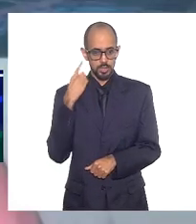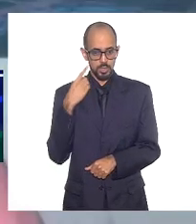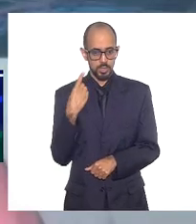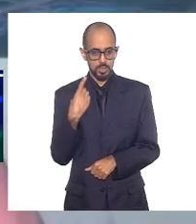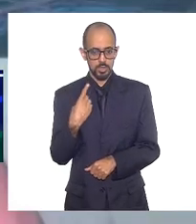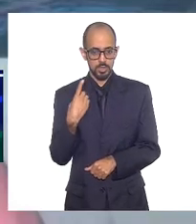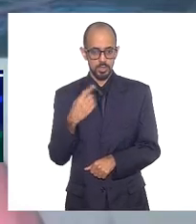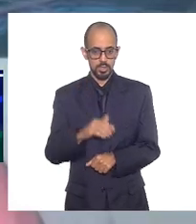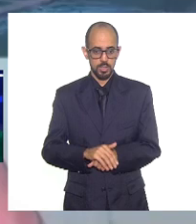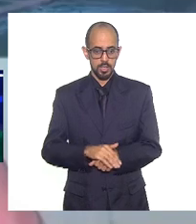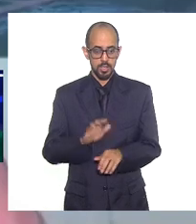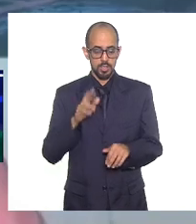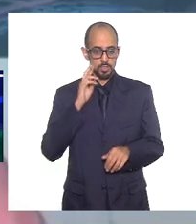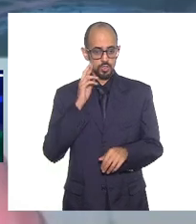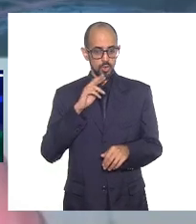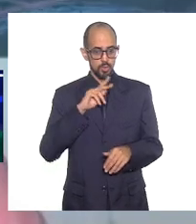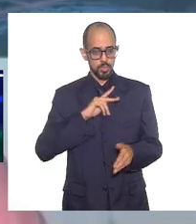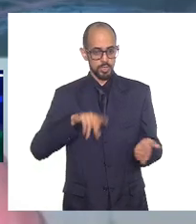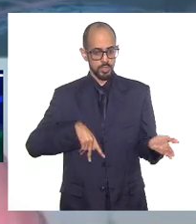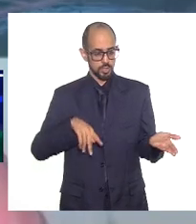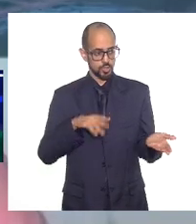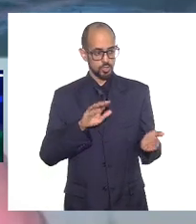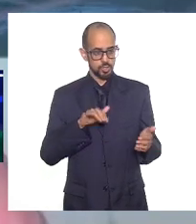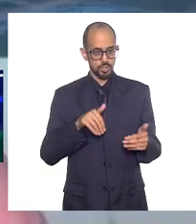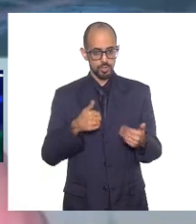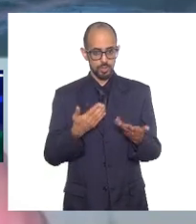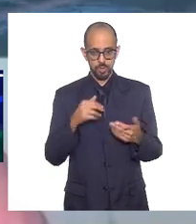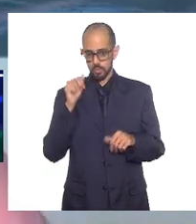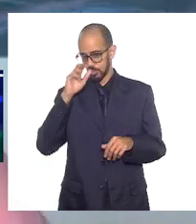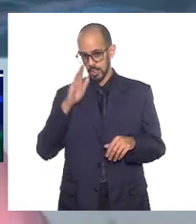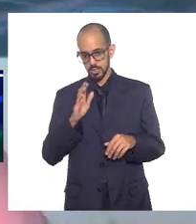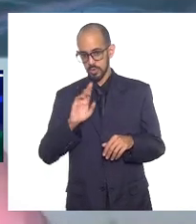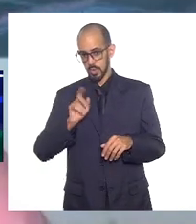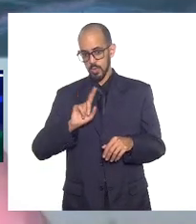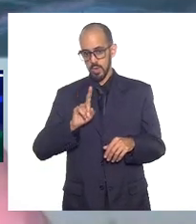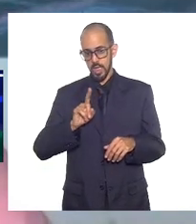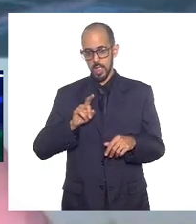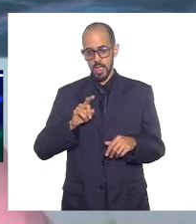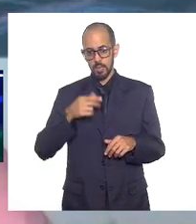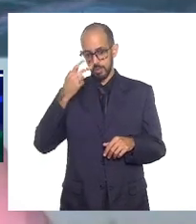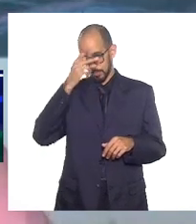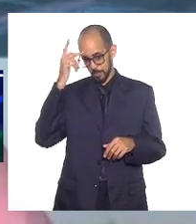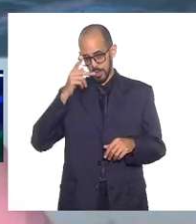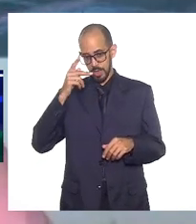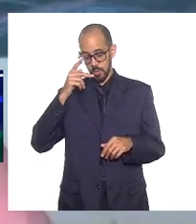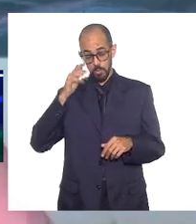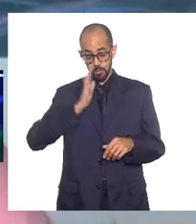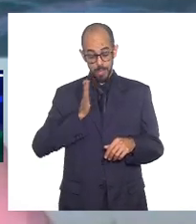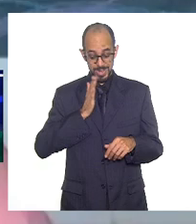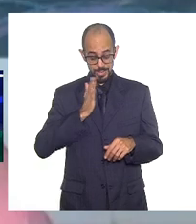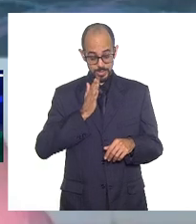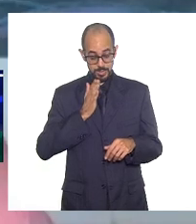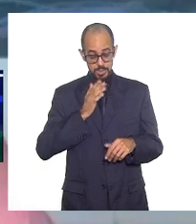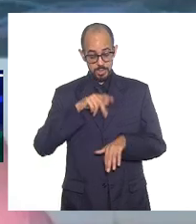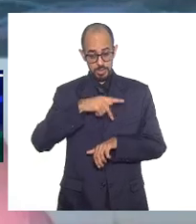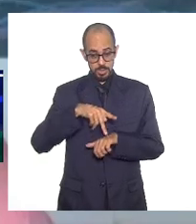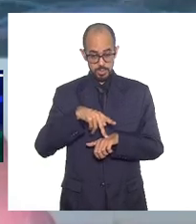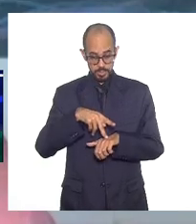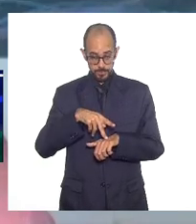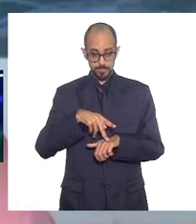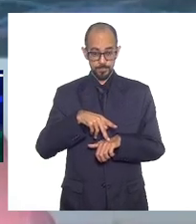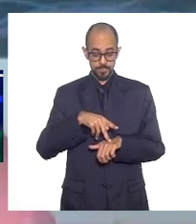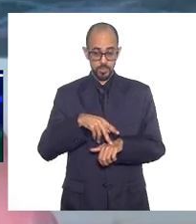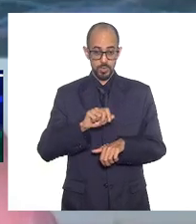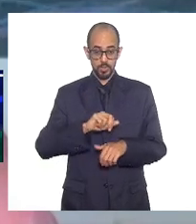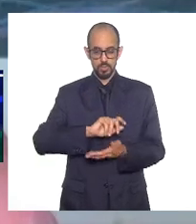Senhor presidente, o Brasil, né, é um país rico, diverso, com uma construção